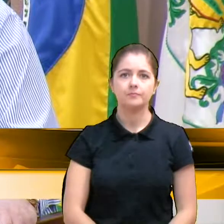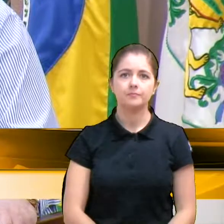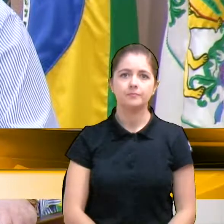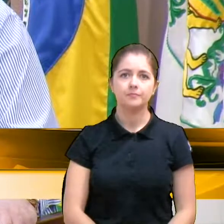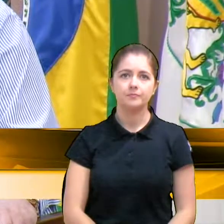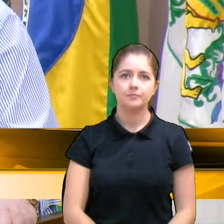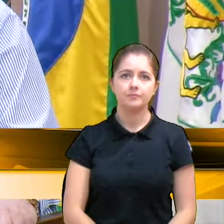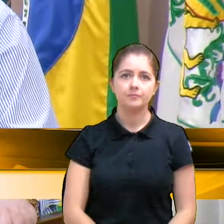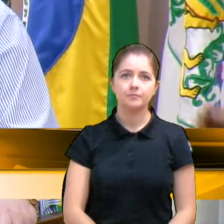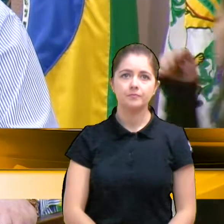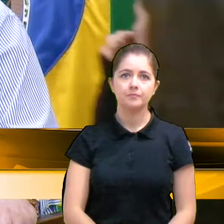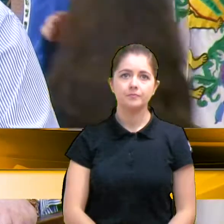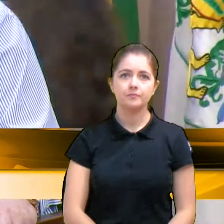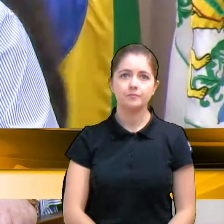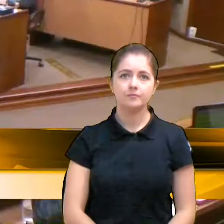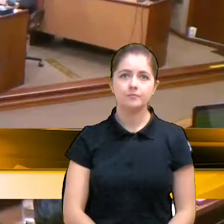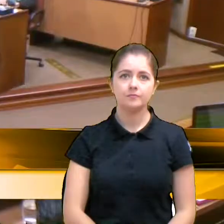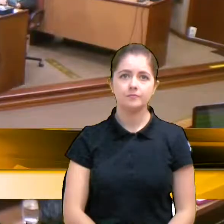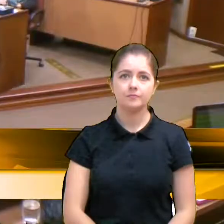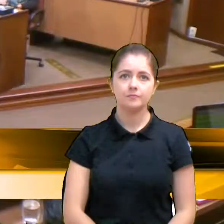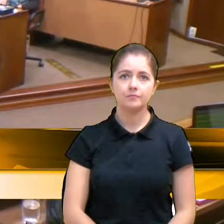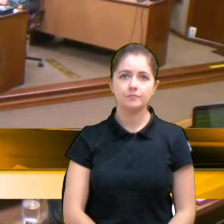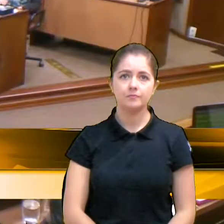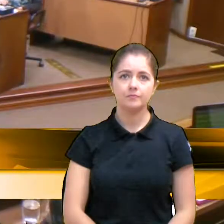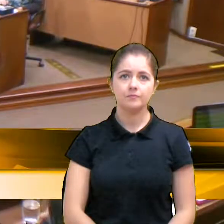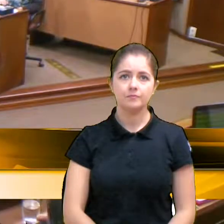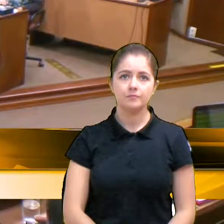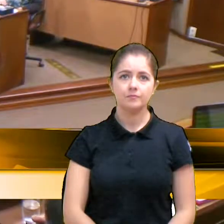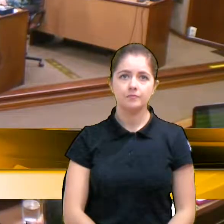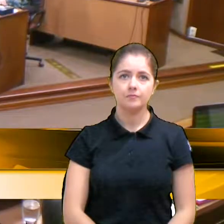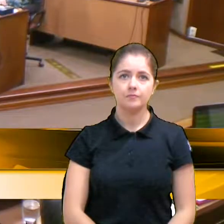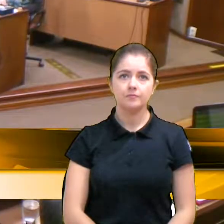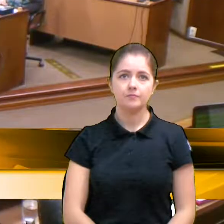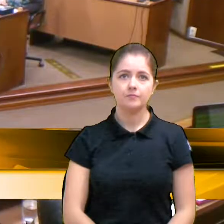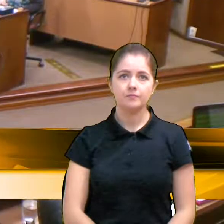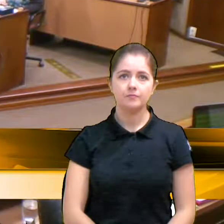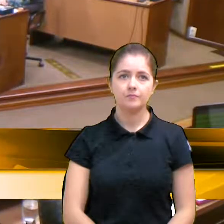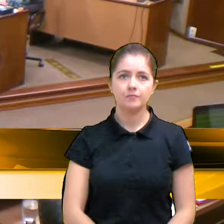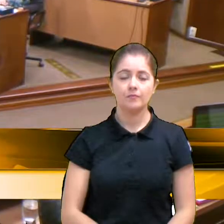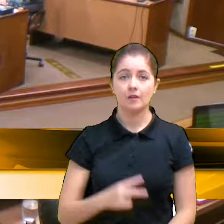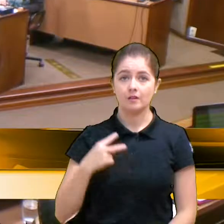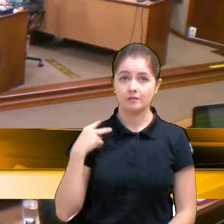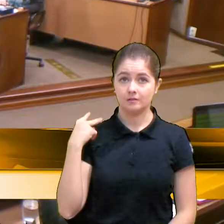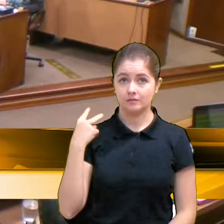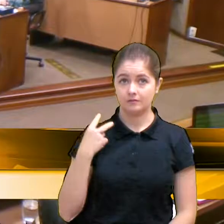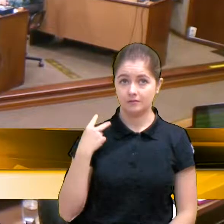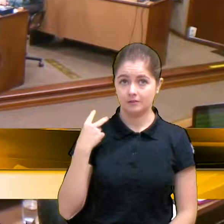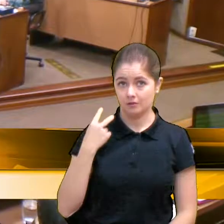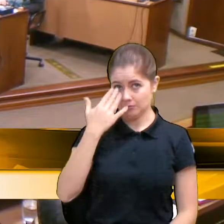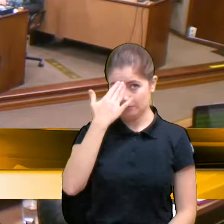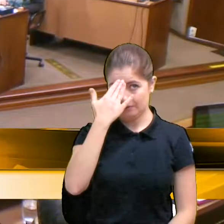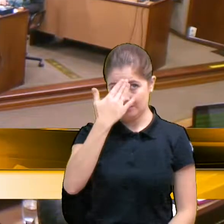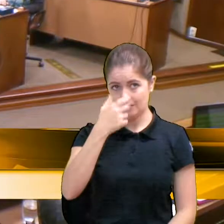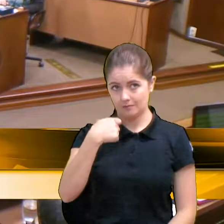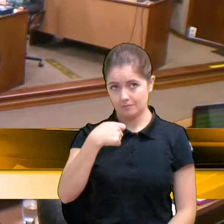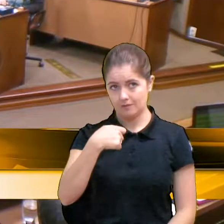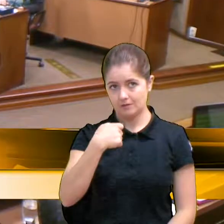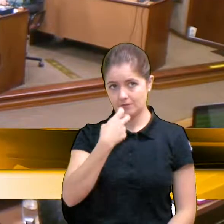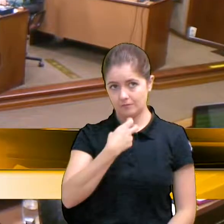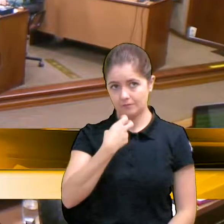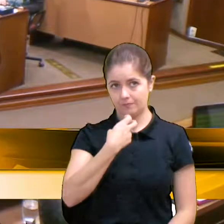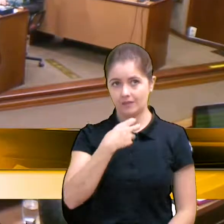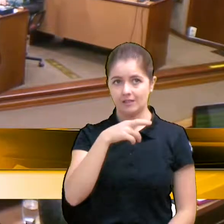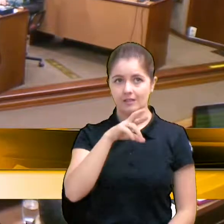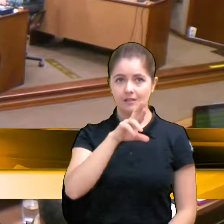Peço uma parte, vereador. Pois não. Obrigado, vereador Cassina. Essa questão do Refis tem